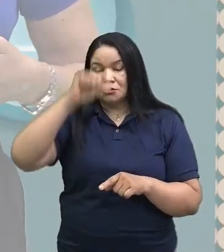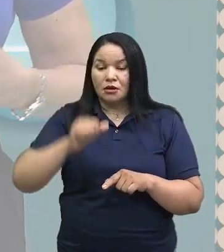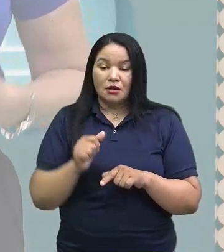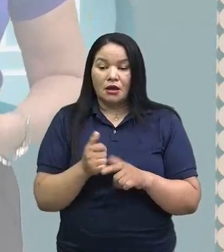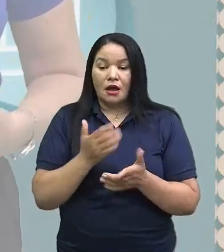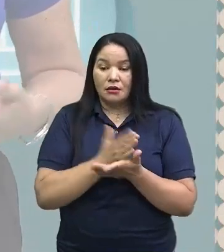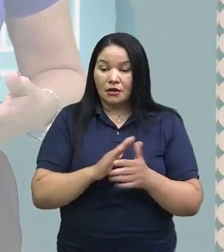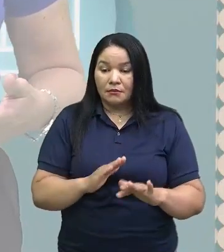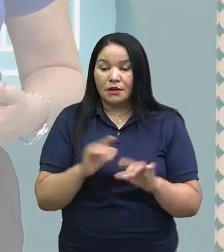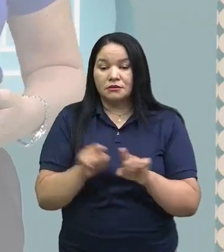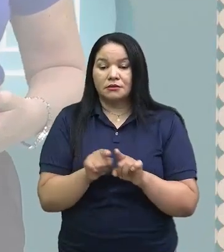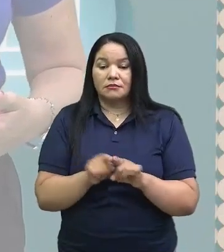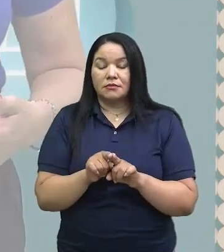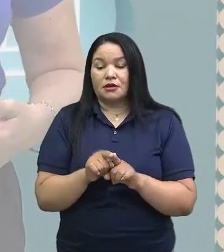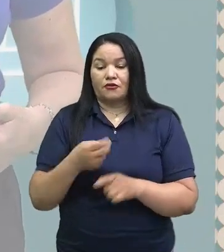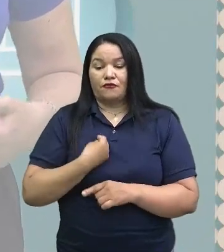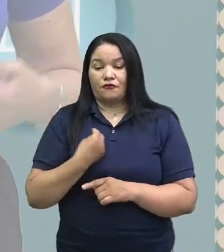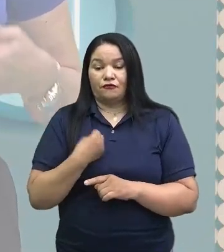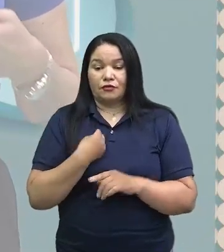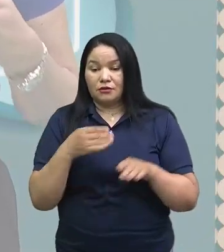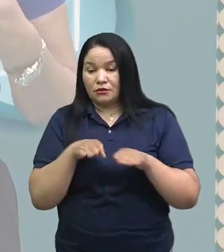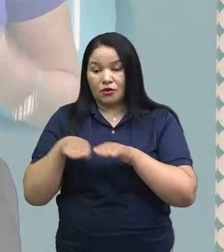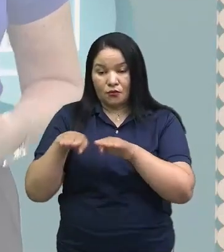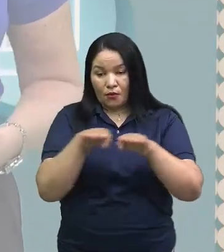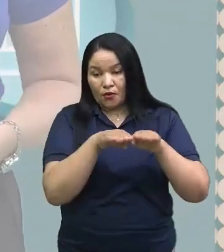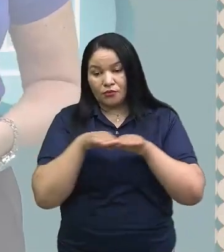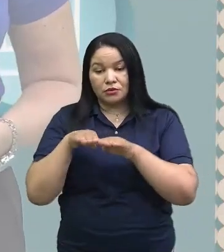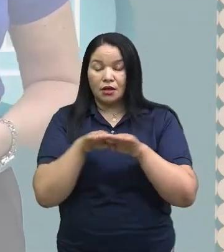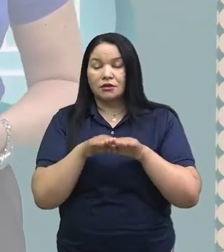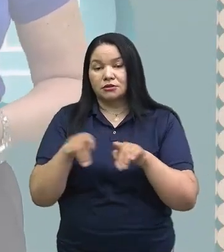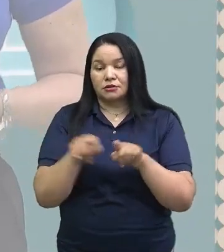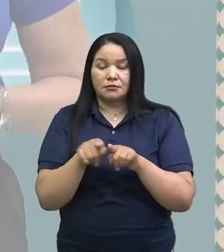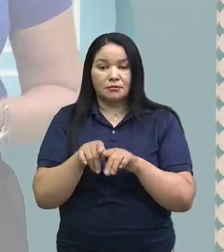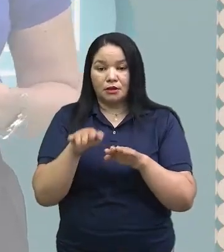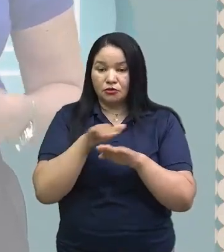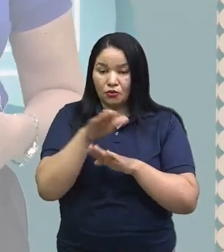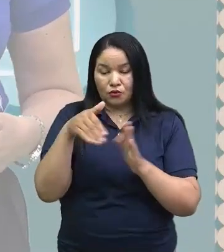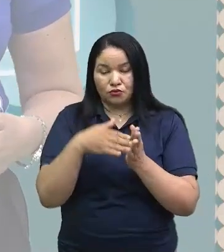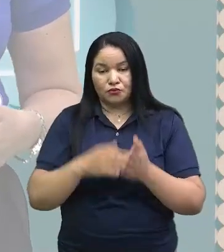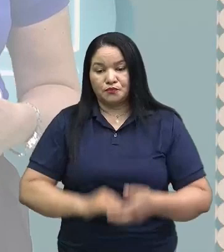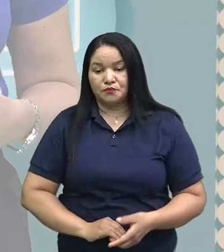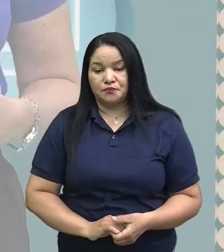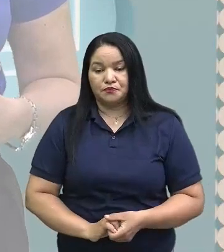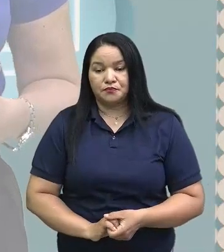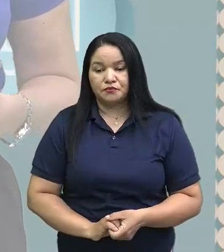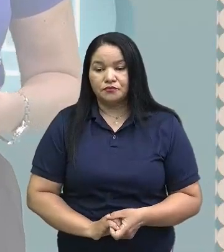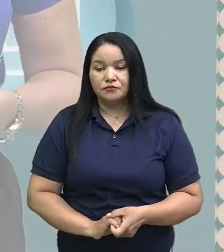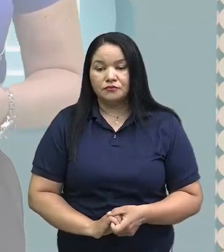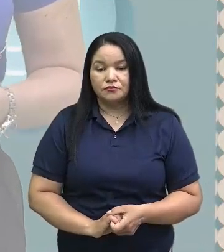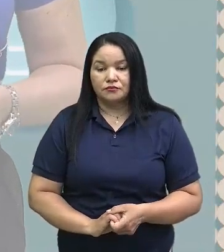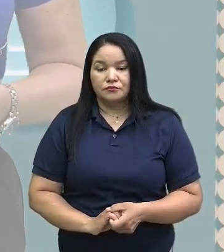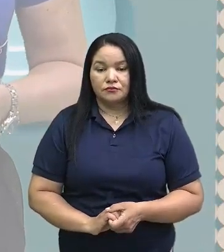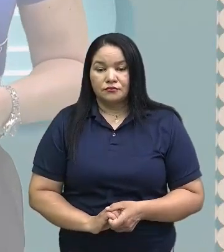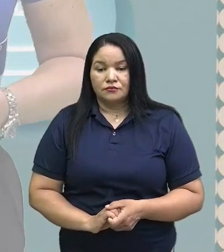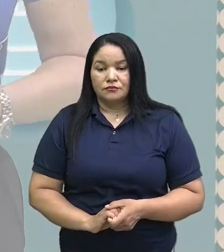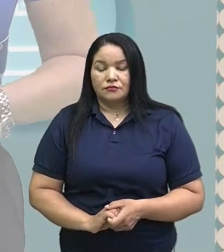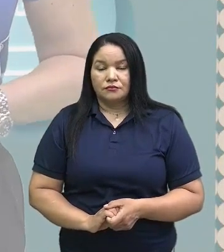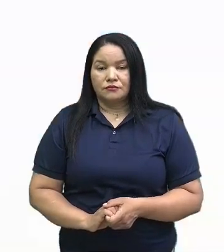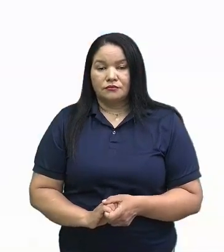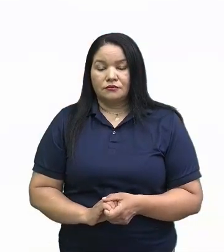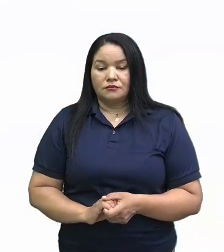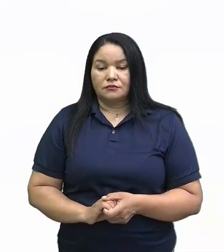poder, promovendo uma verdadeira igualdade de oportunidades para todos.